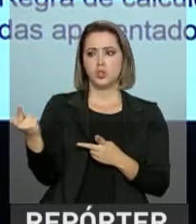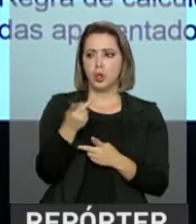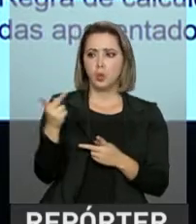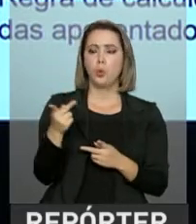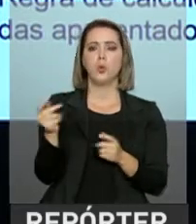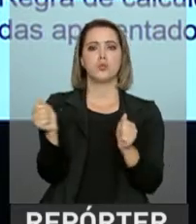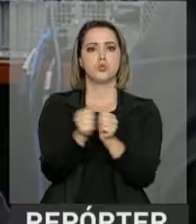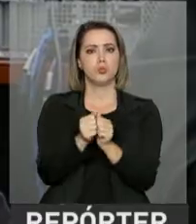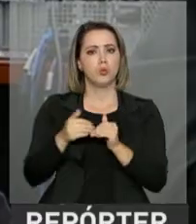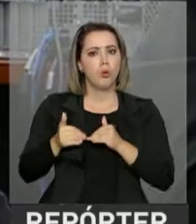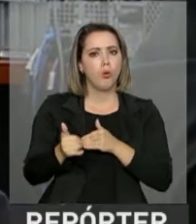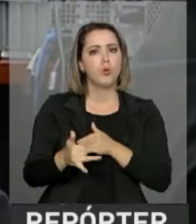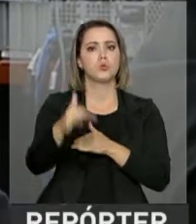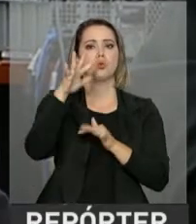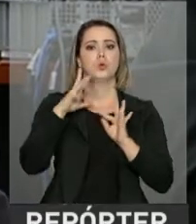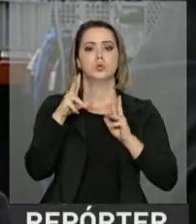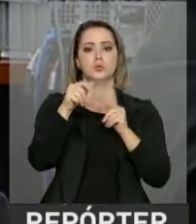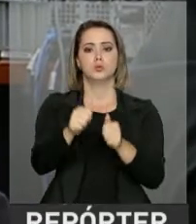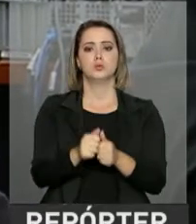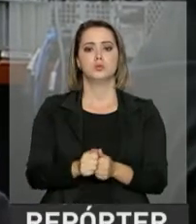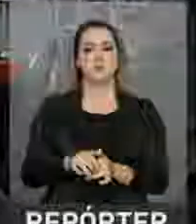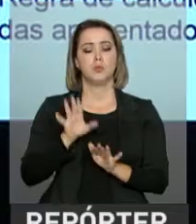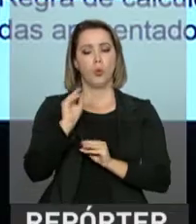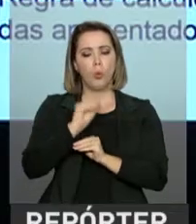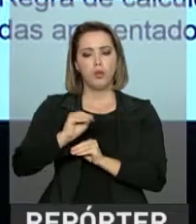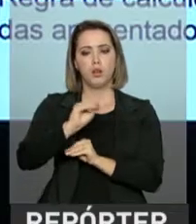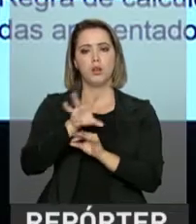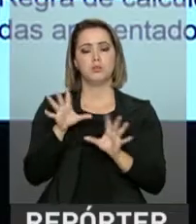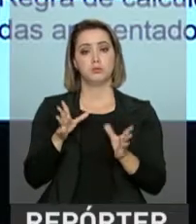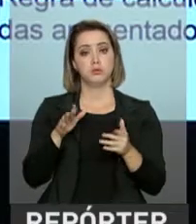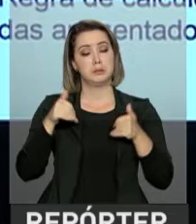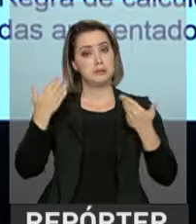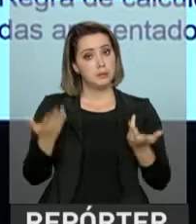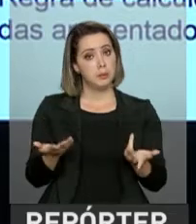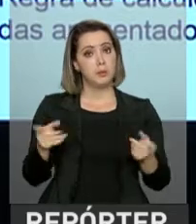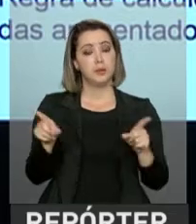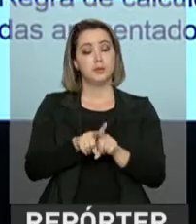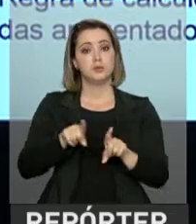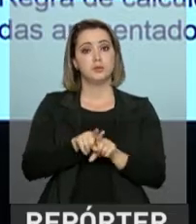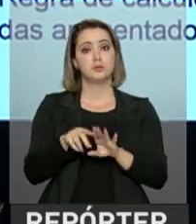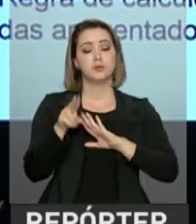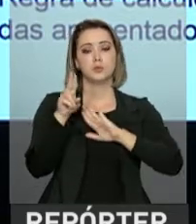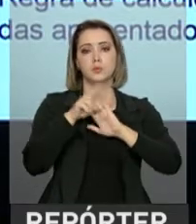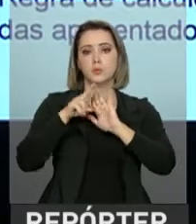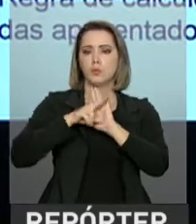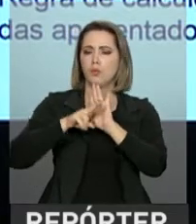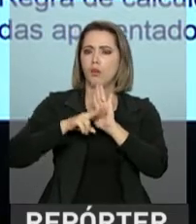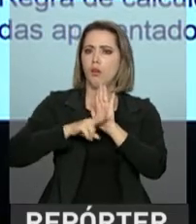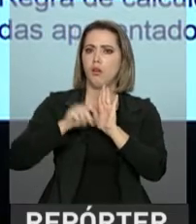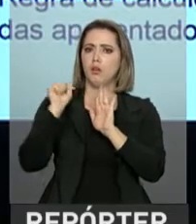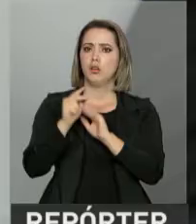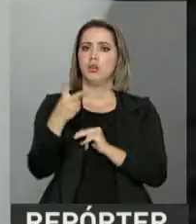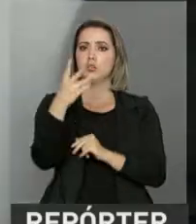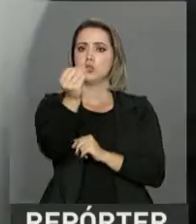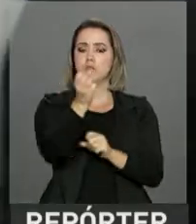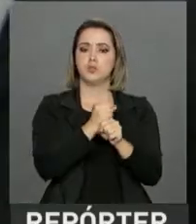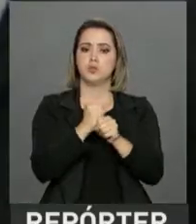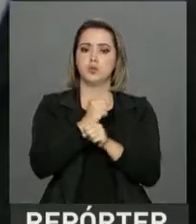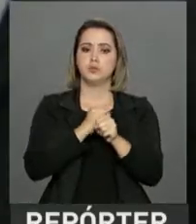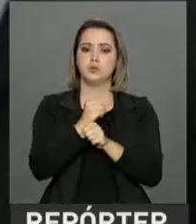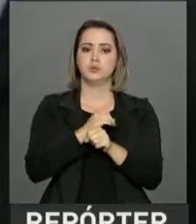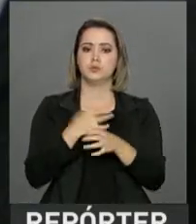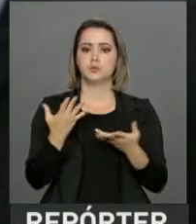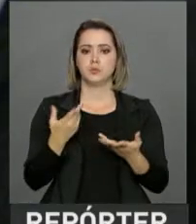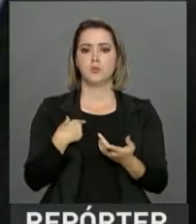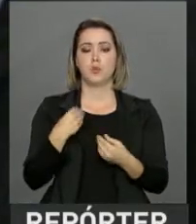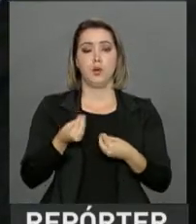receber acumulado. Tudo isso preservado. Além disso, uma regra de transição de 20 anos. Justamente para